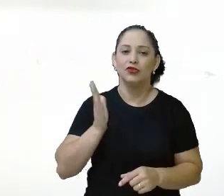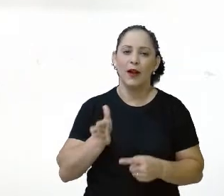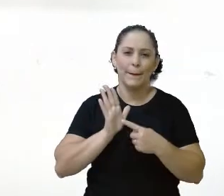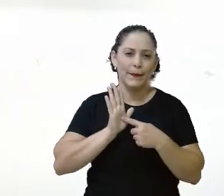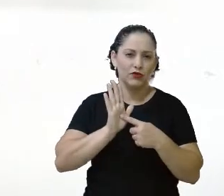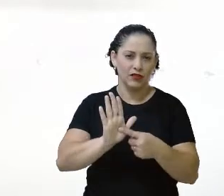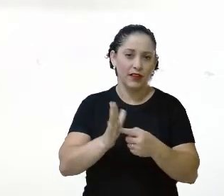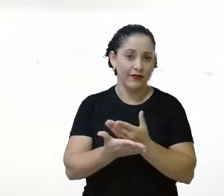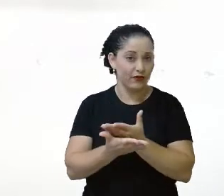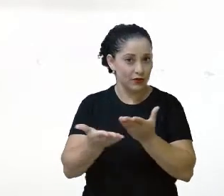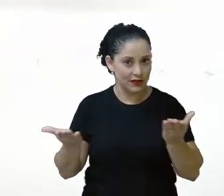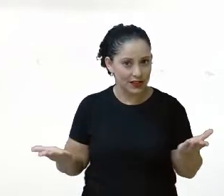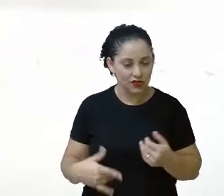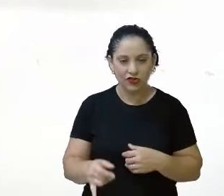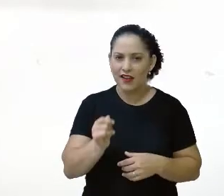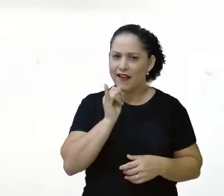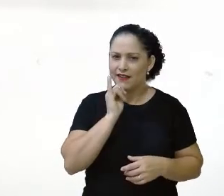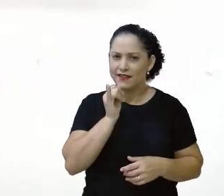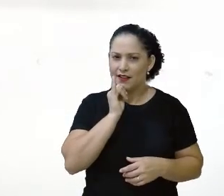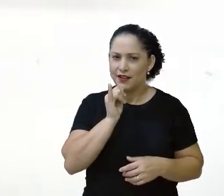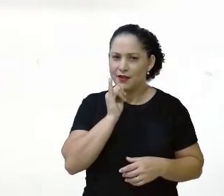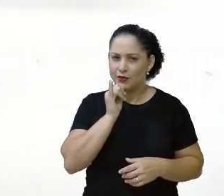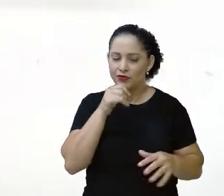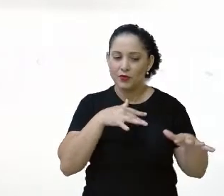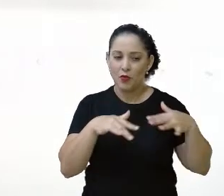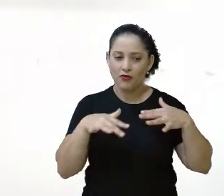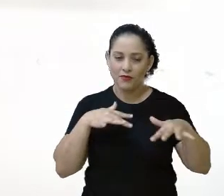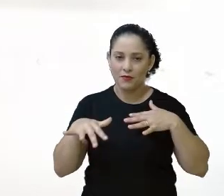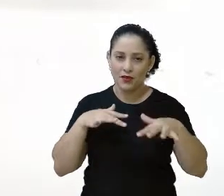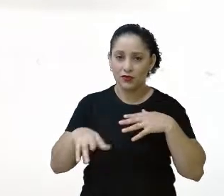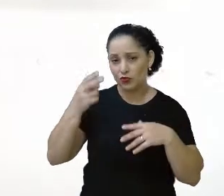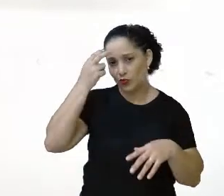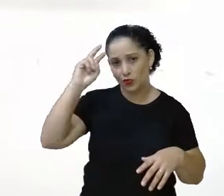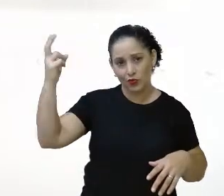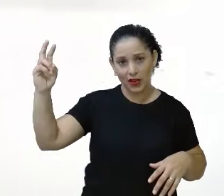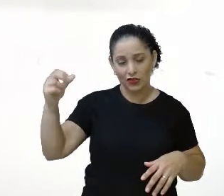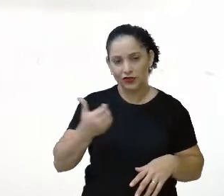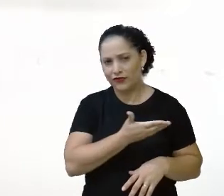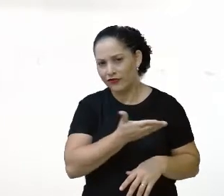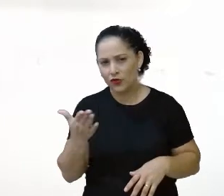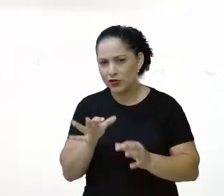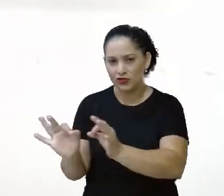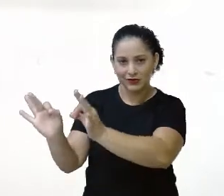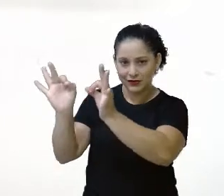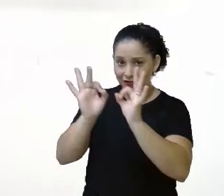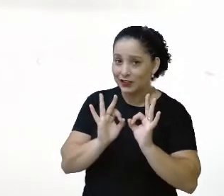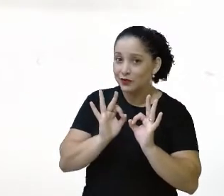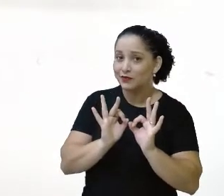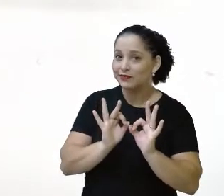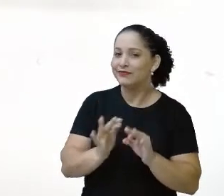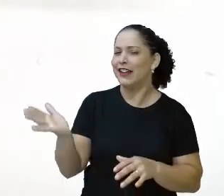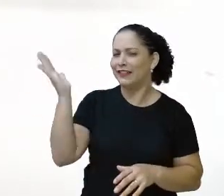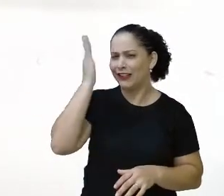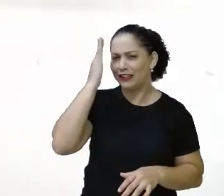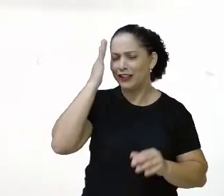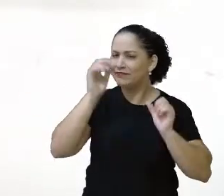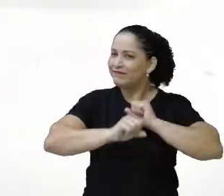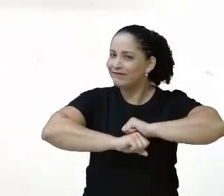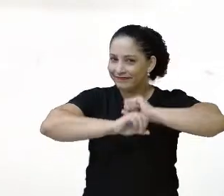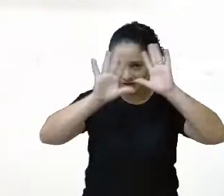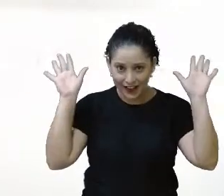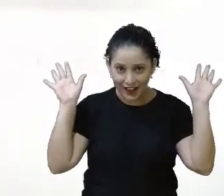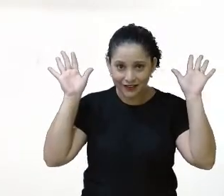vocês alguns exemplos de manifestações culturais. Será que vocês estão aí ligadinhos, gente? Será que vocês estão prestando